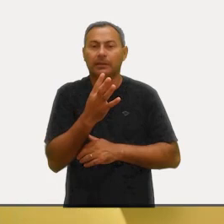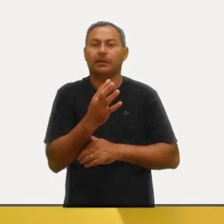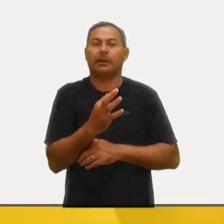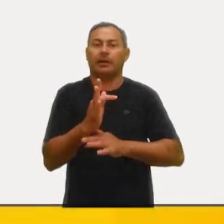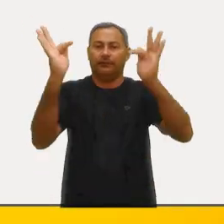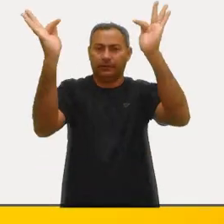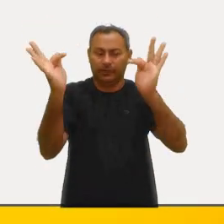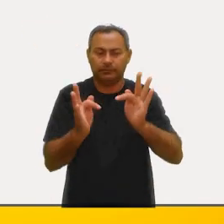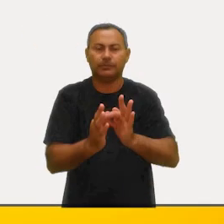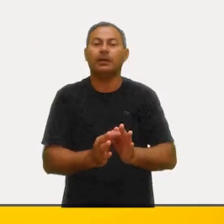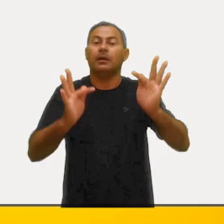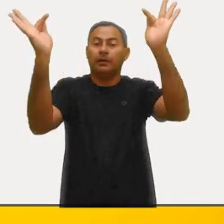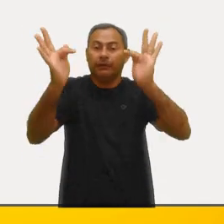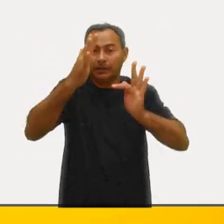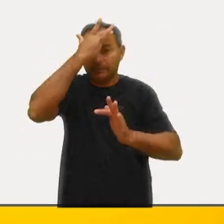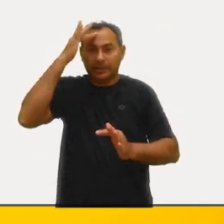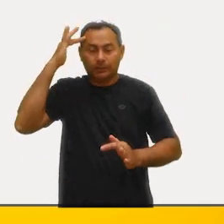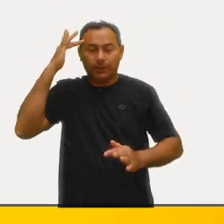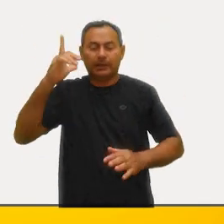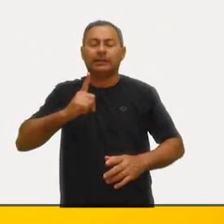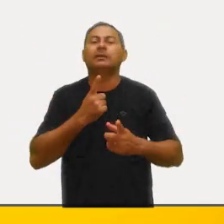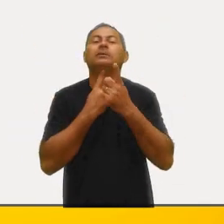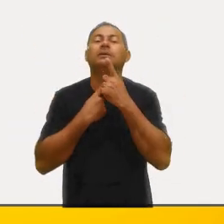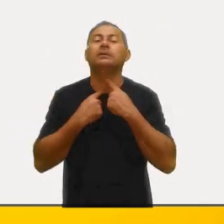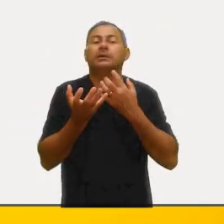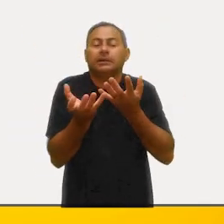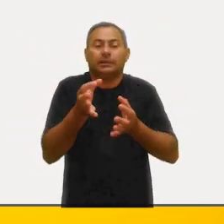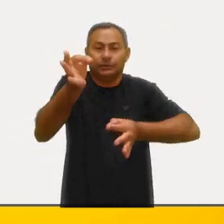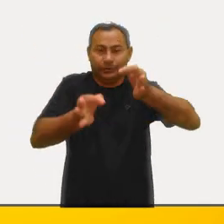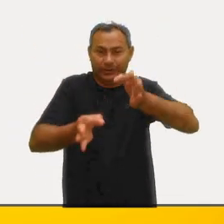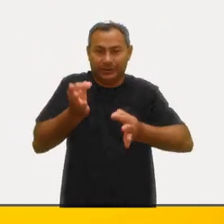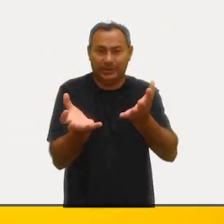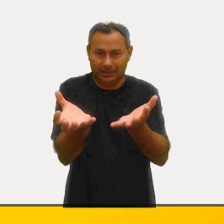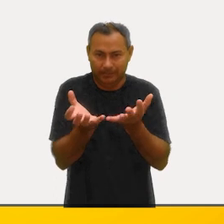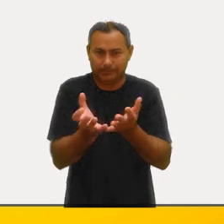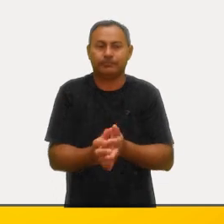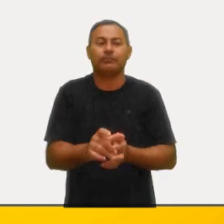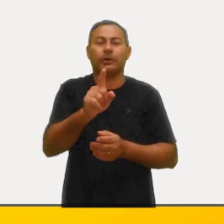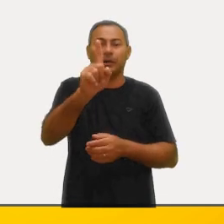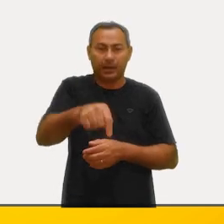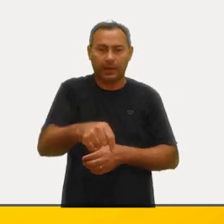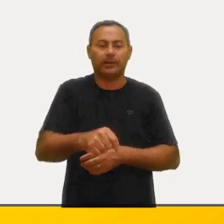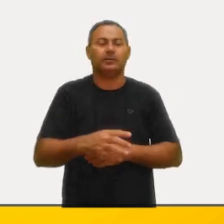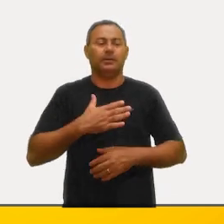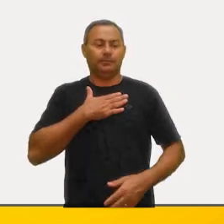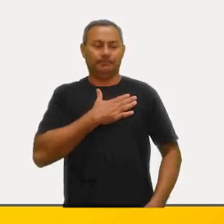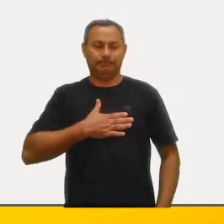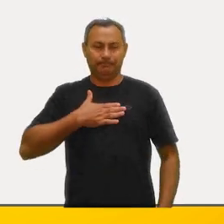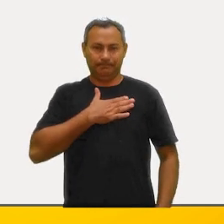bem-aventurança. Bem-aventurados os que têm fome e sede de justiça, pois